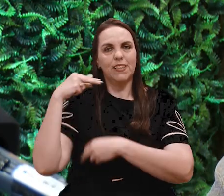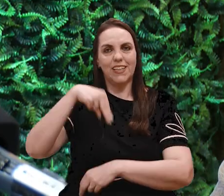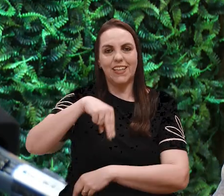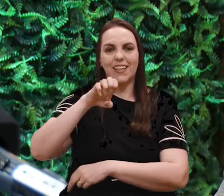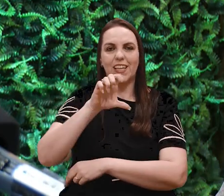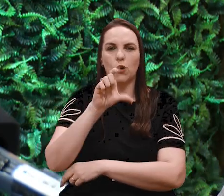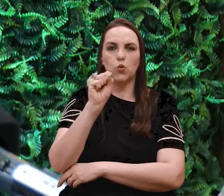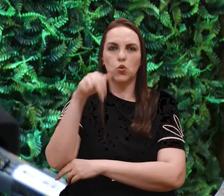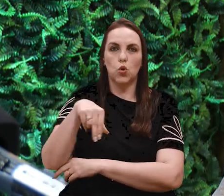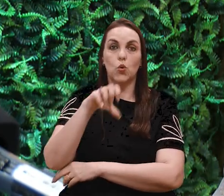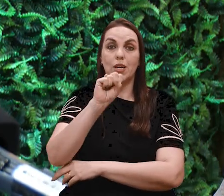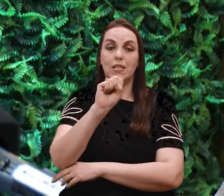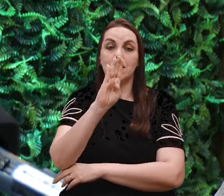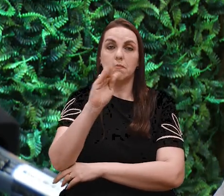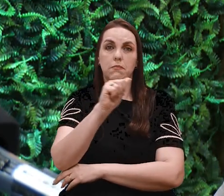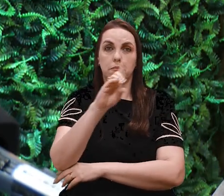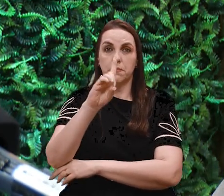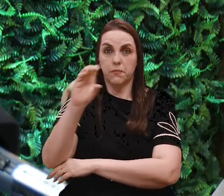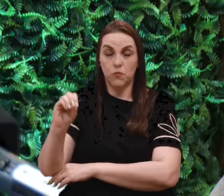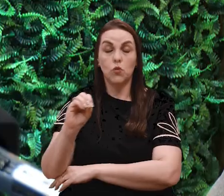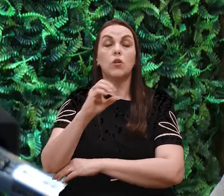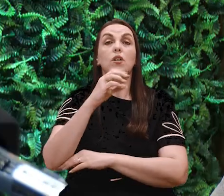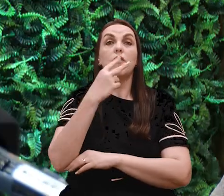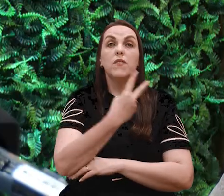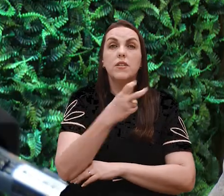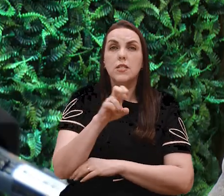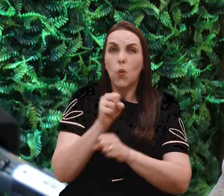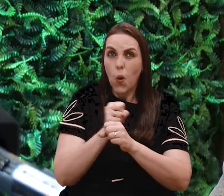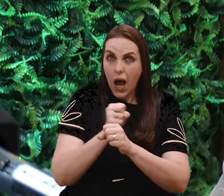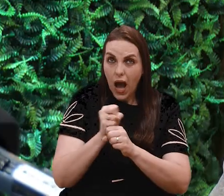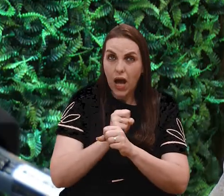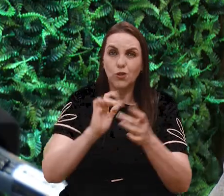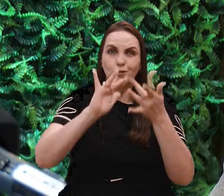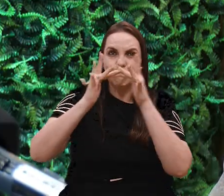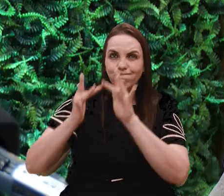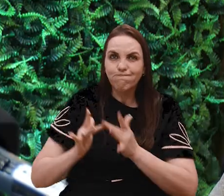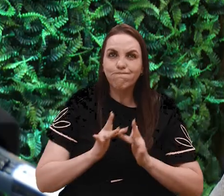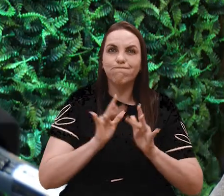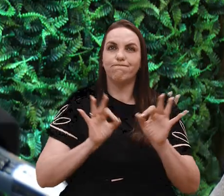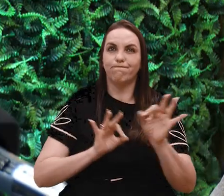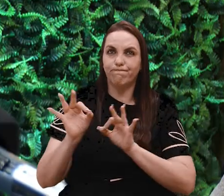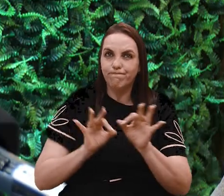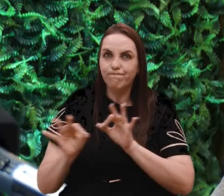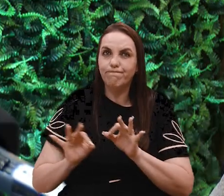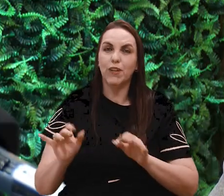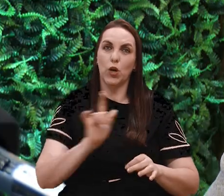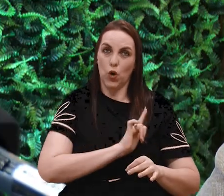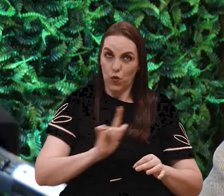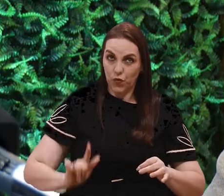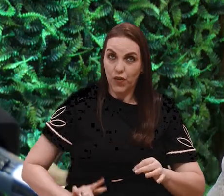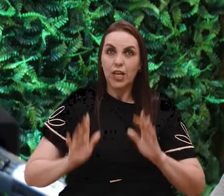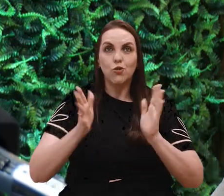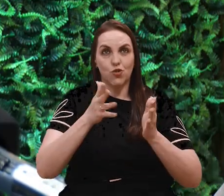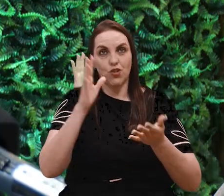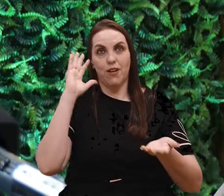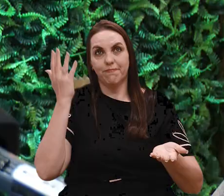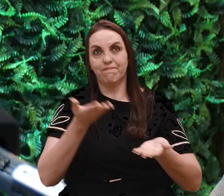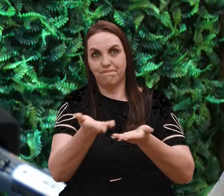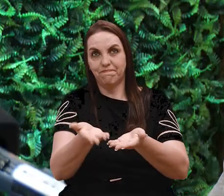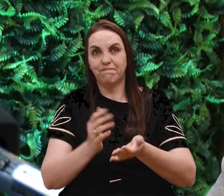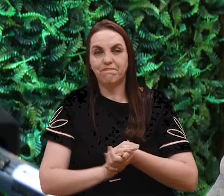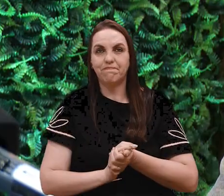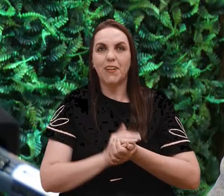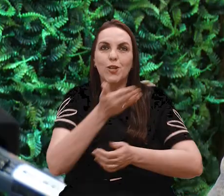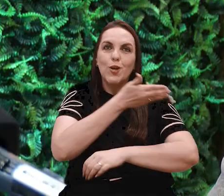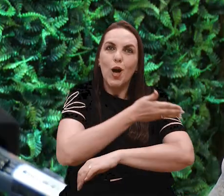teve 25 anos de peregrinação, articulação, junto aos governos que passaram. E aí eu costumo